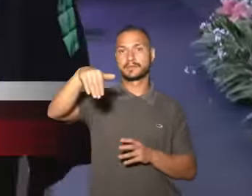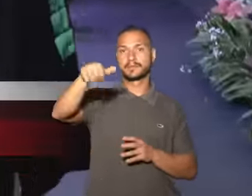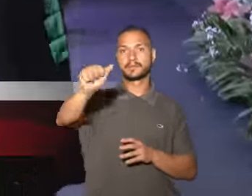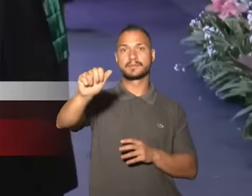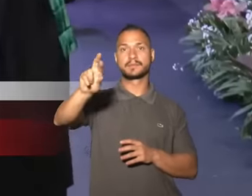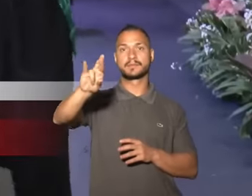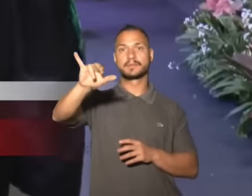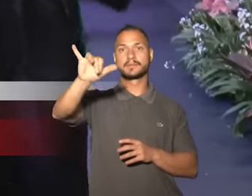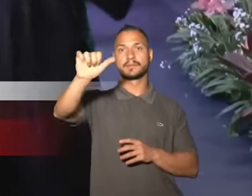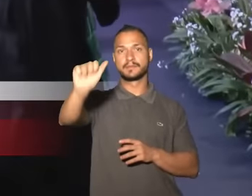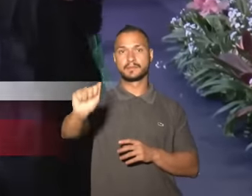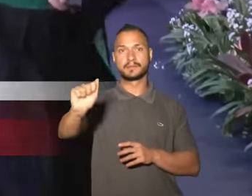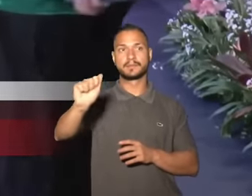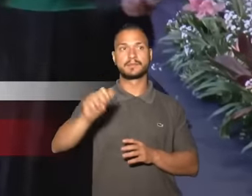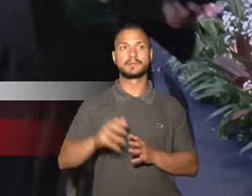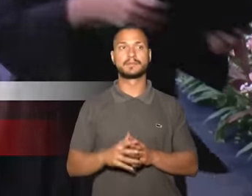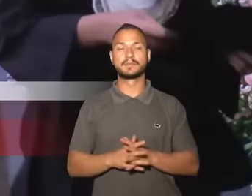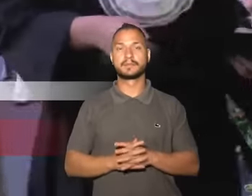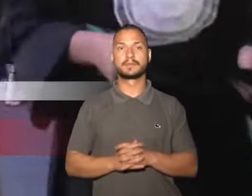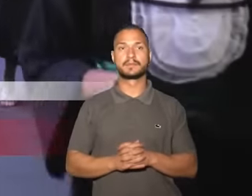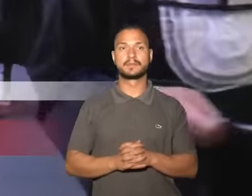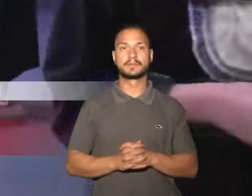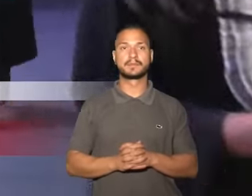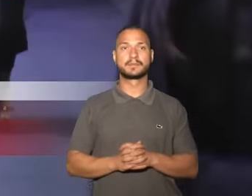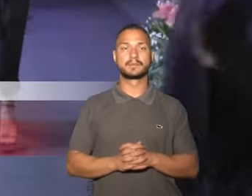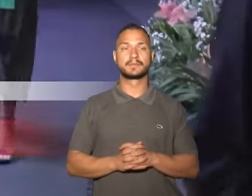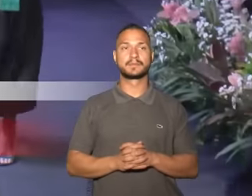Maria Paula dos Santos Ribeiro.